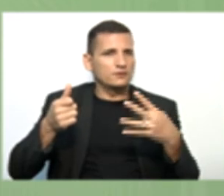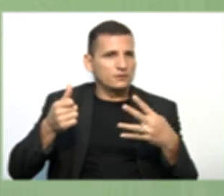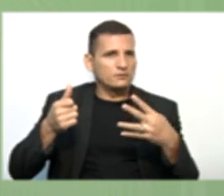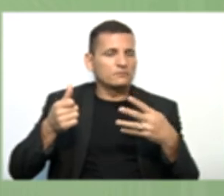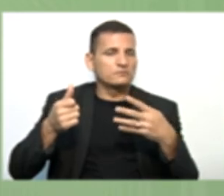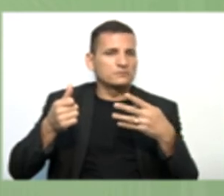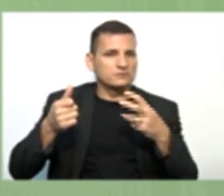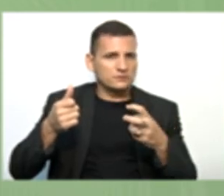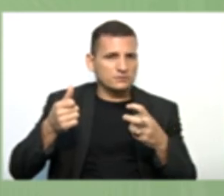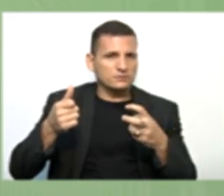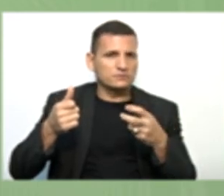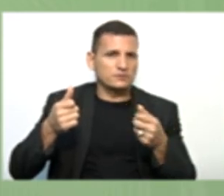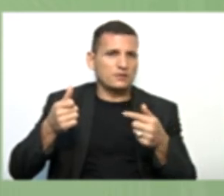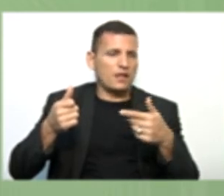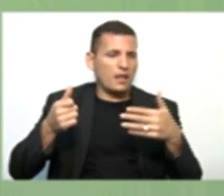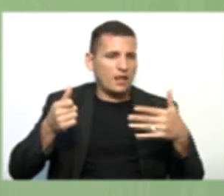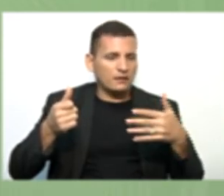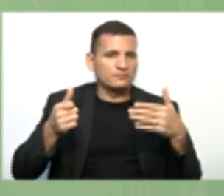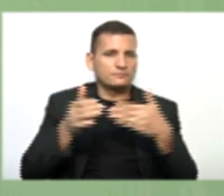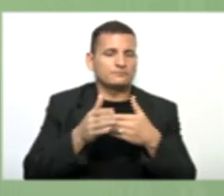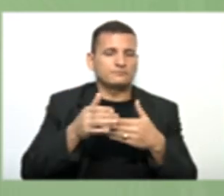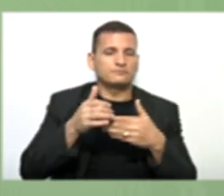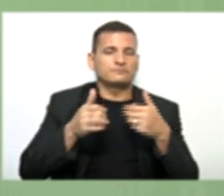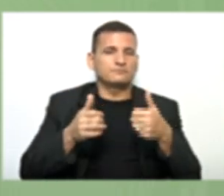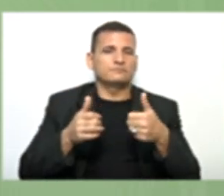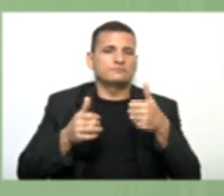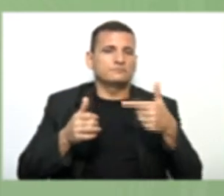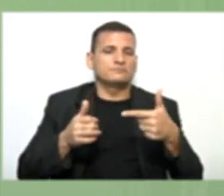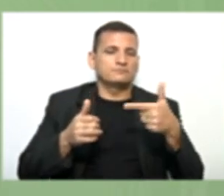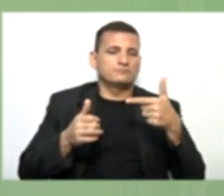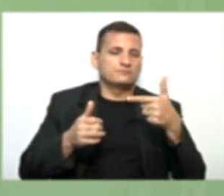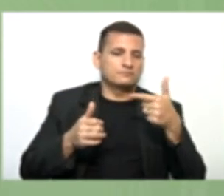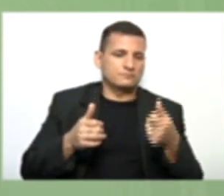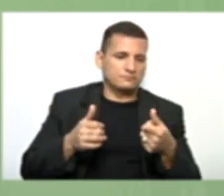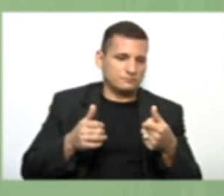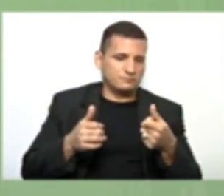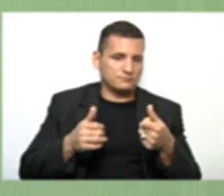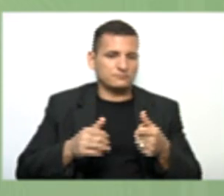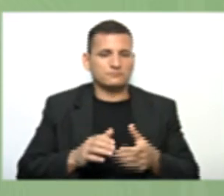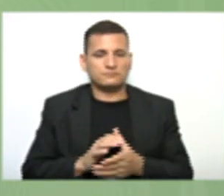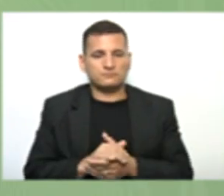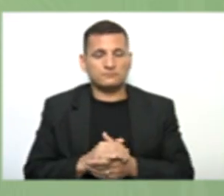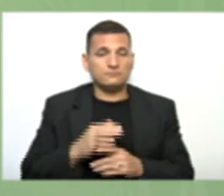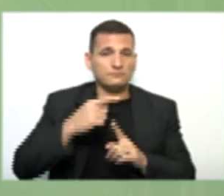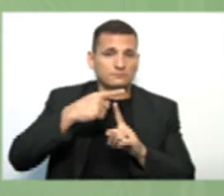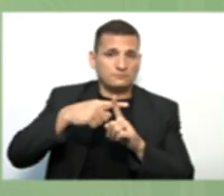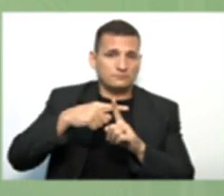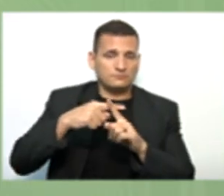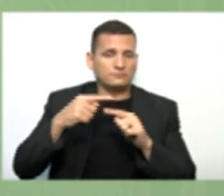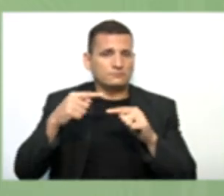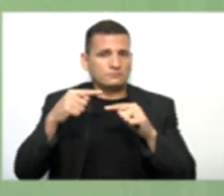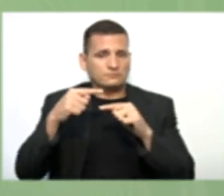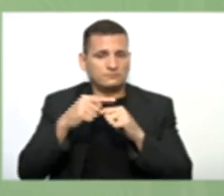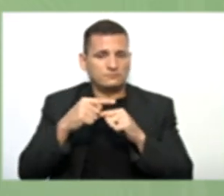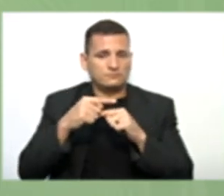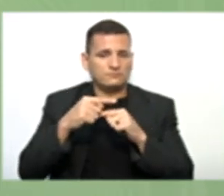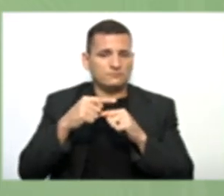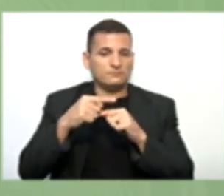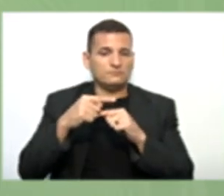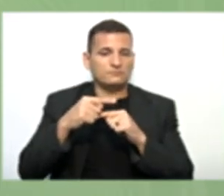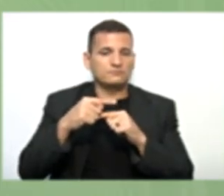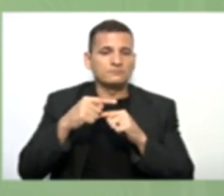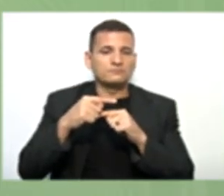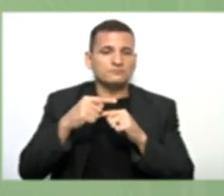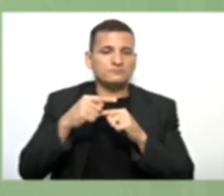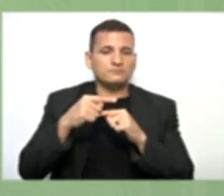beleza? O operador mais igual é um atalho, pessoal, tá bom? Parece que não é, mas ele é